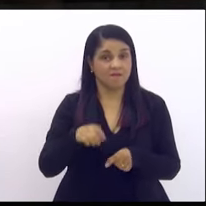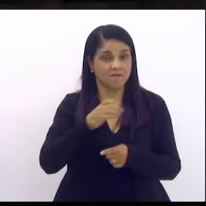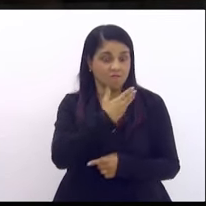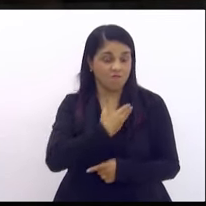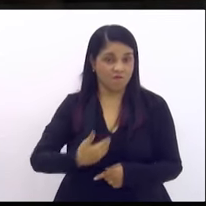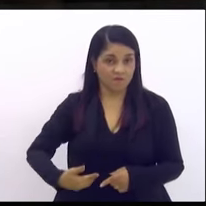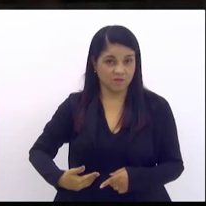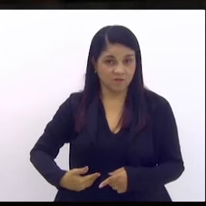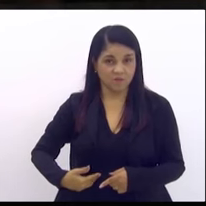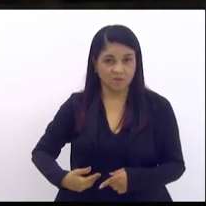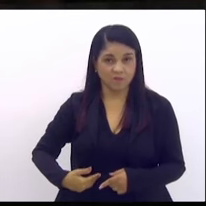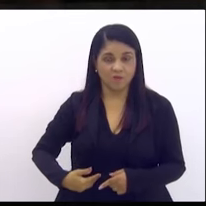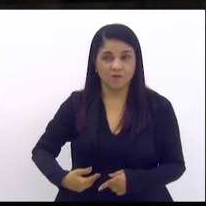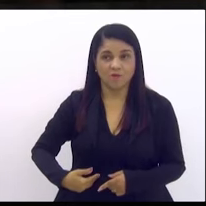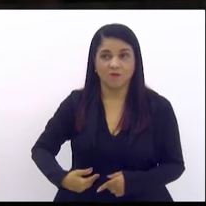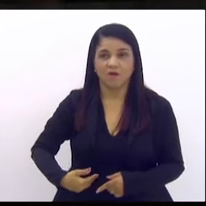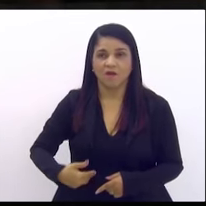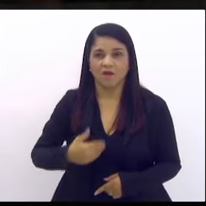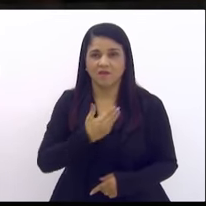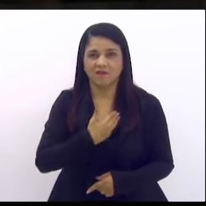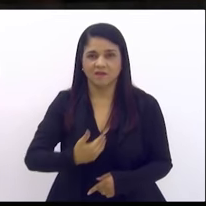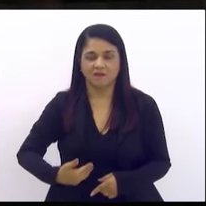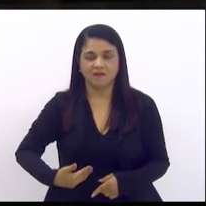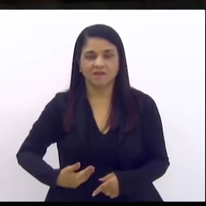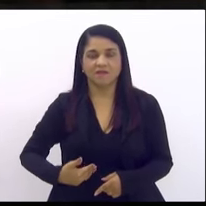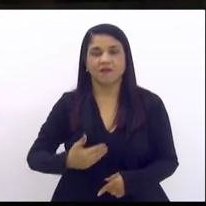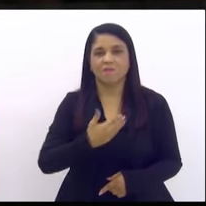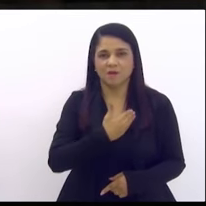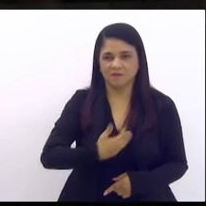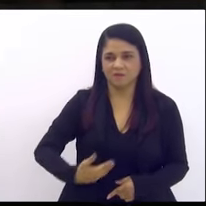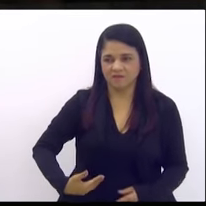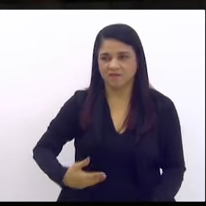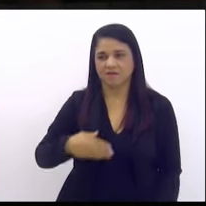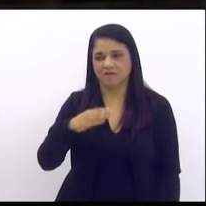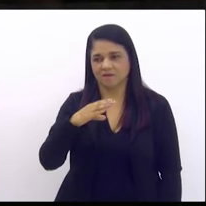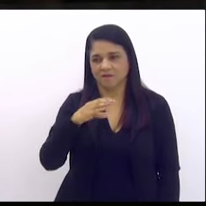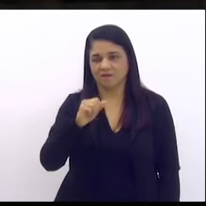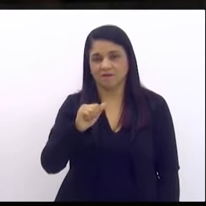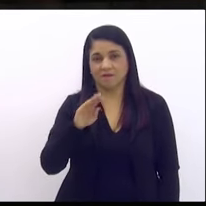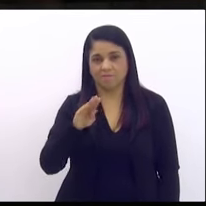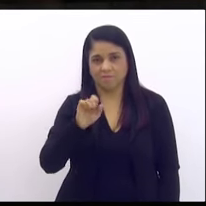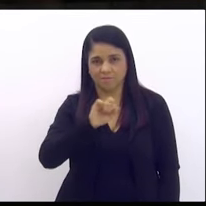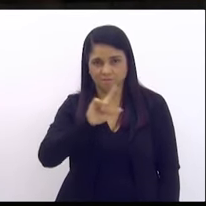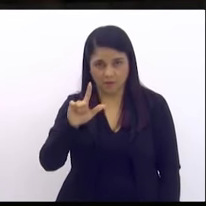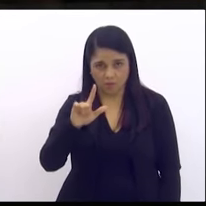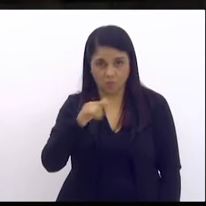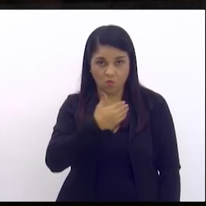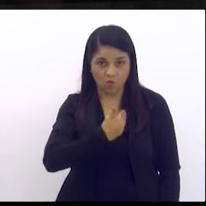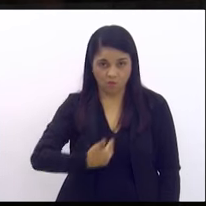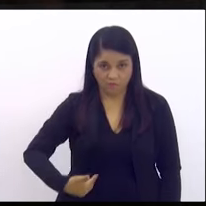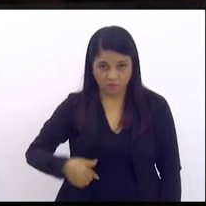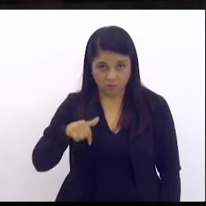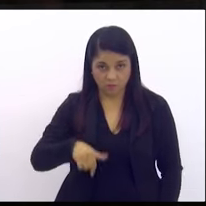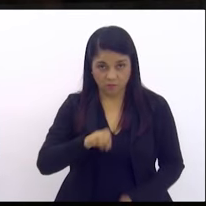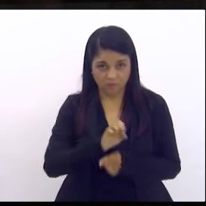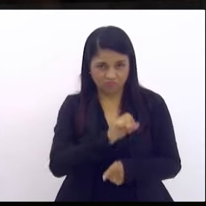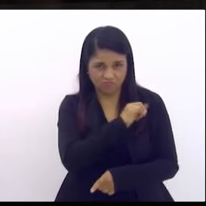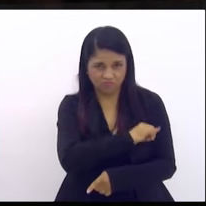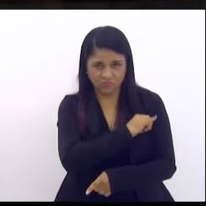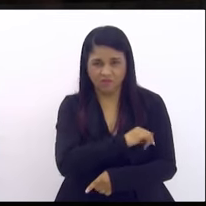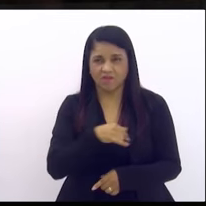2014 eu acho que era secretário nem deputado era era Deputado ou secretário